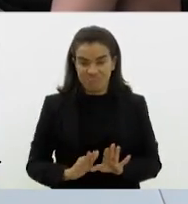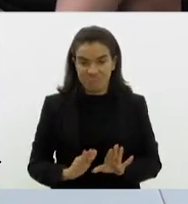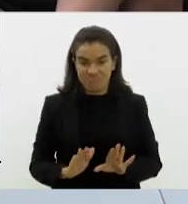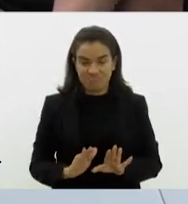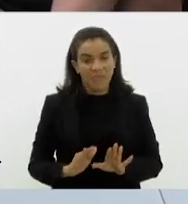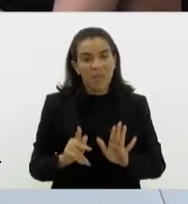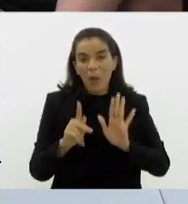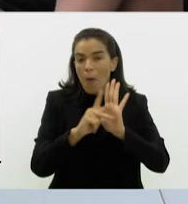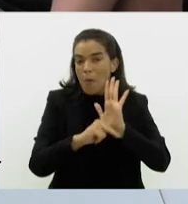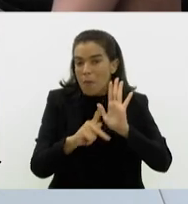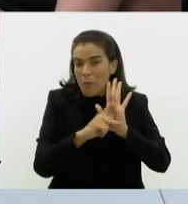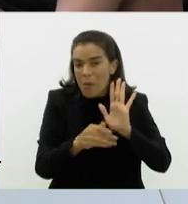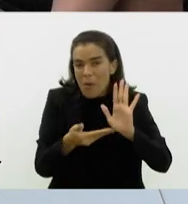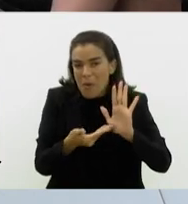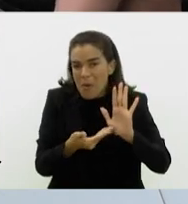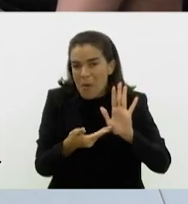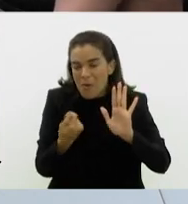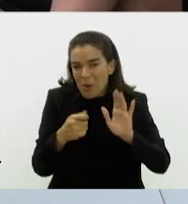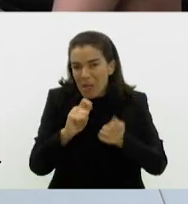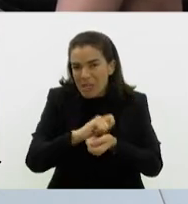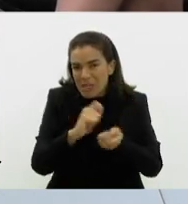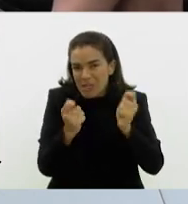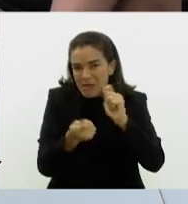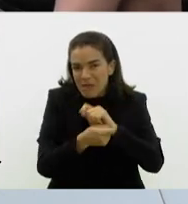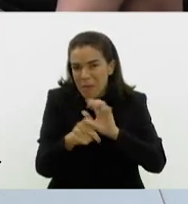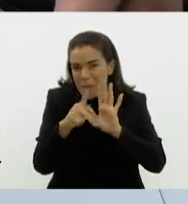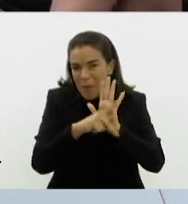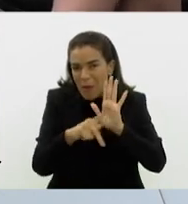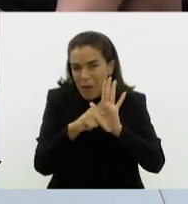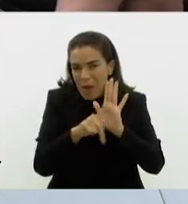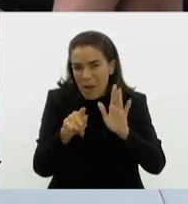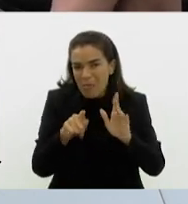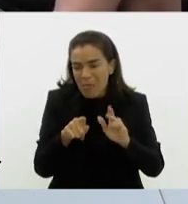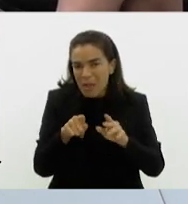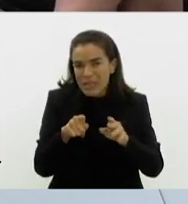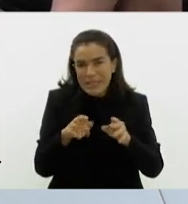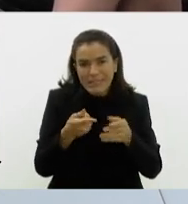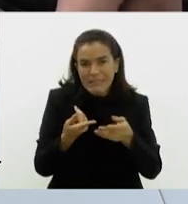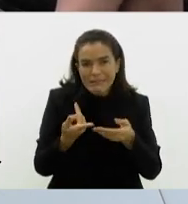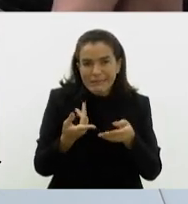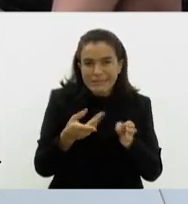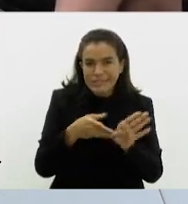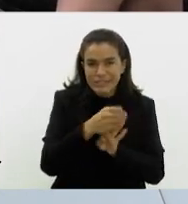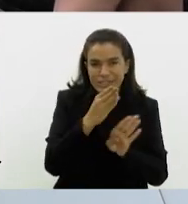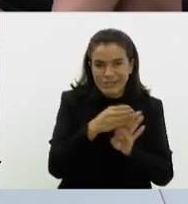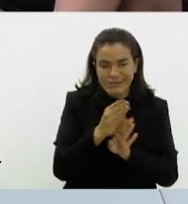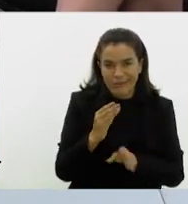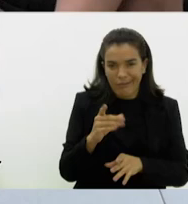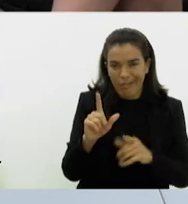é um programa. Por que tem que transformar um programa em indicação legislativa?